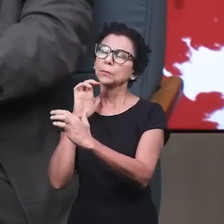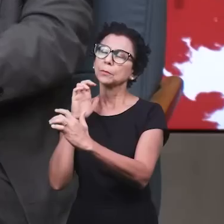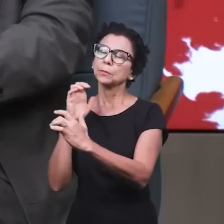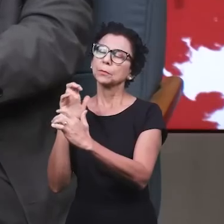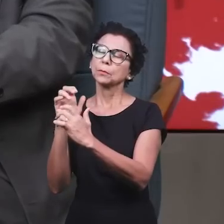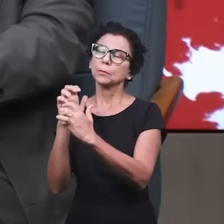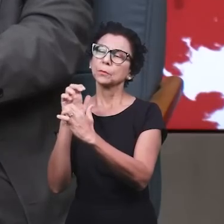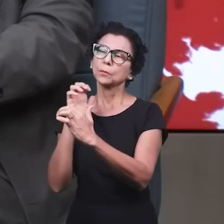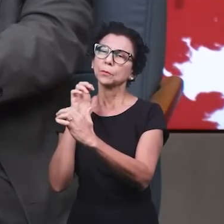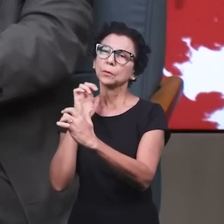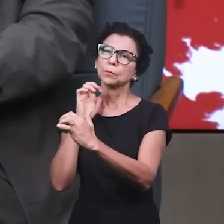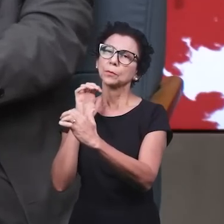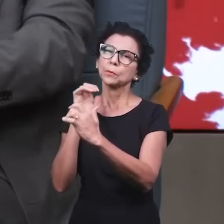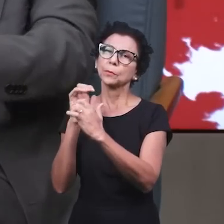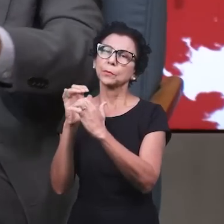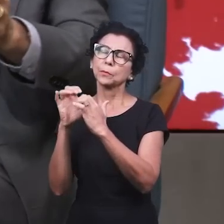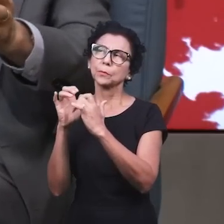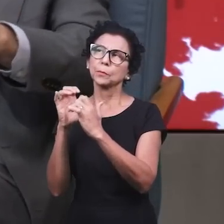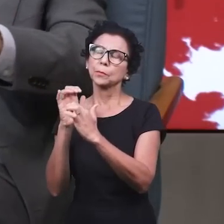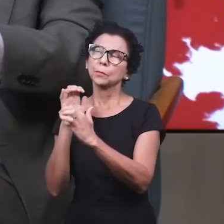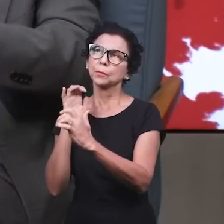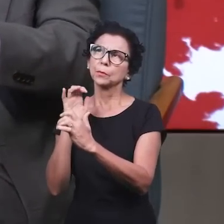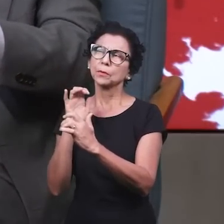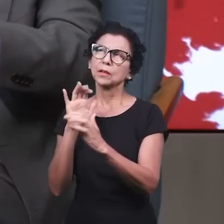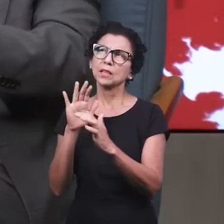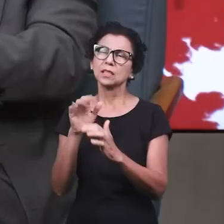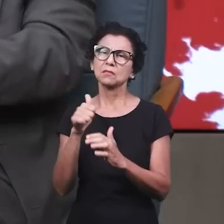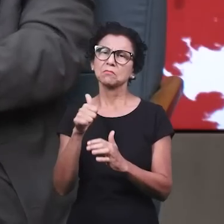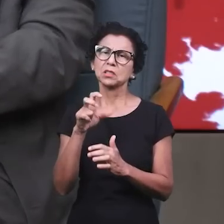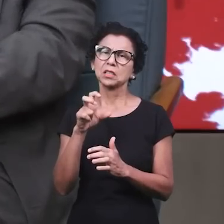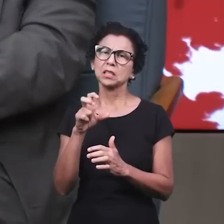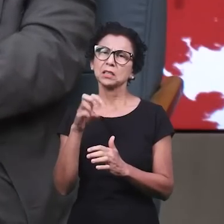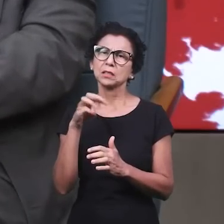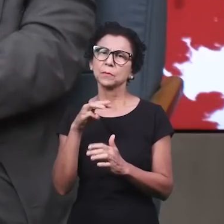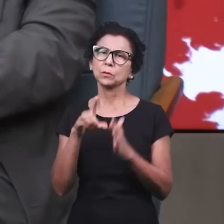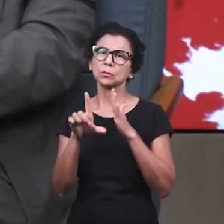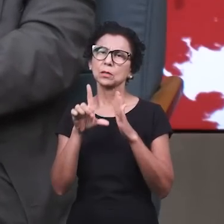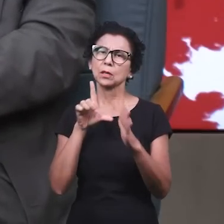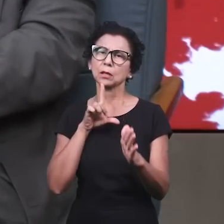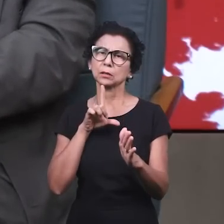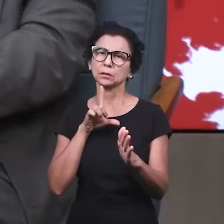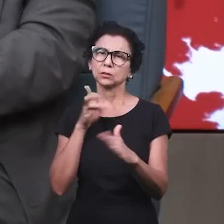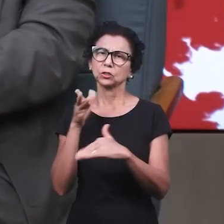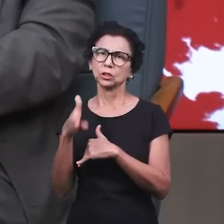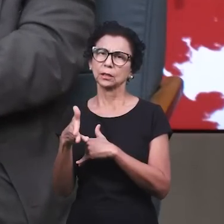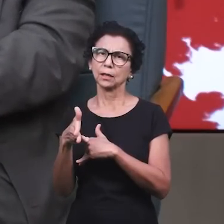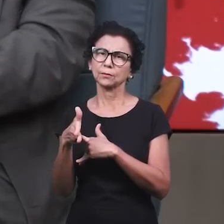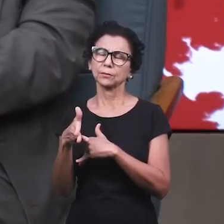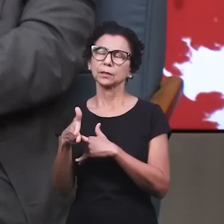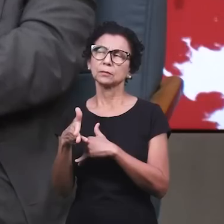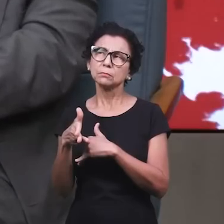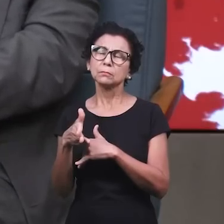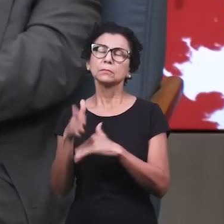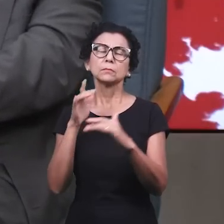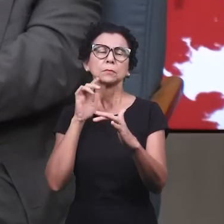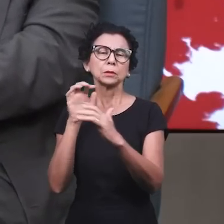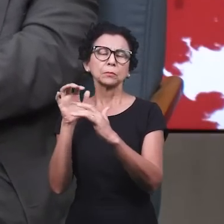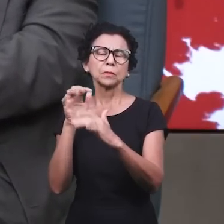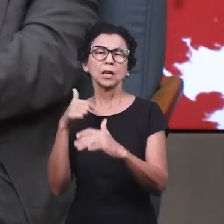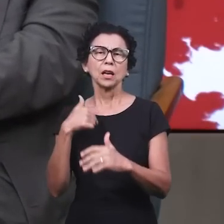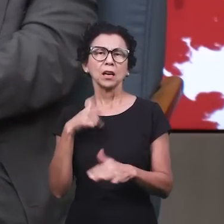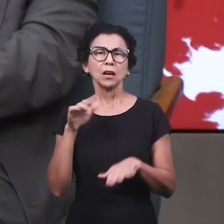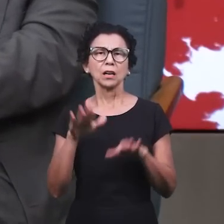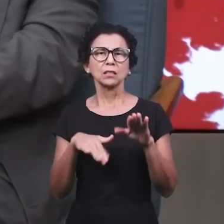sua flauta. Geralmente ele chegava uns 15 minutos antes, tocava a flauta. Eu às vezes